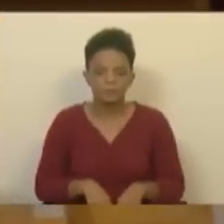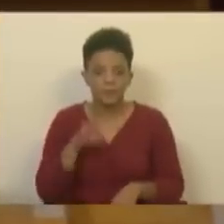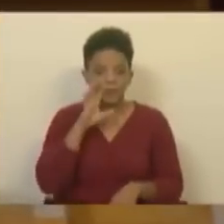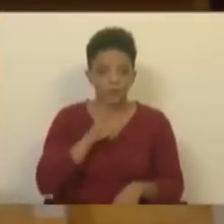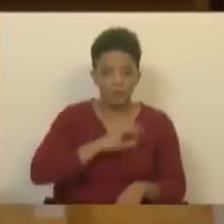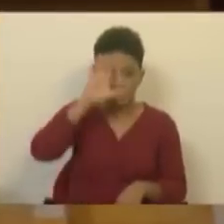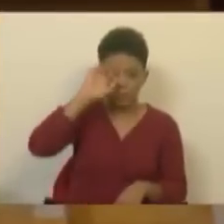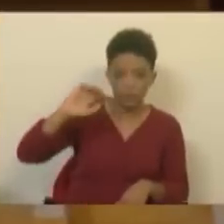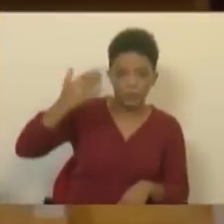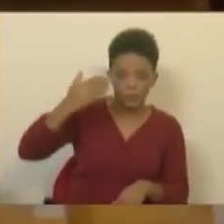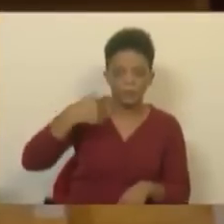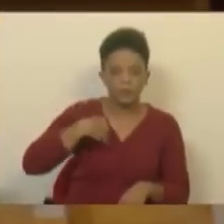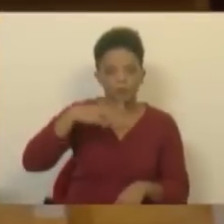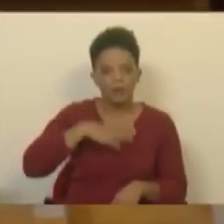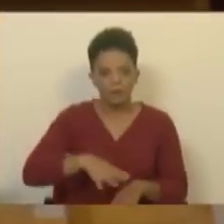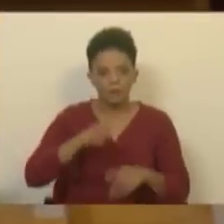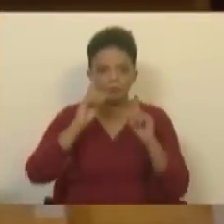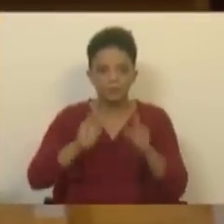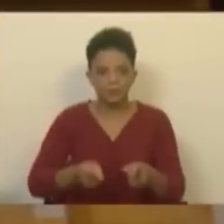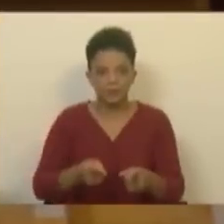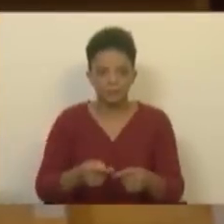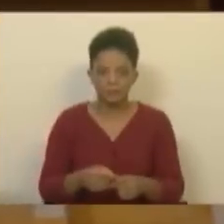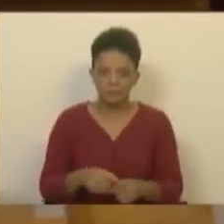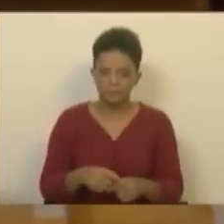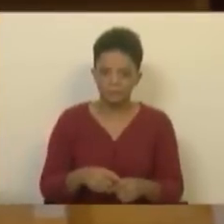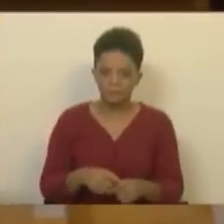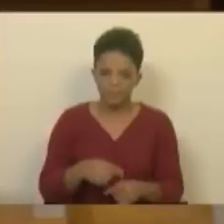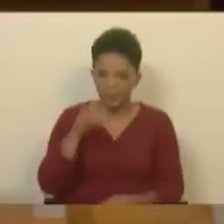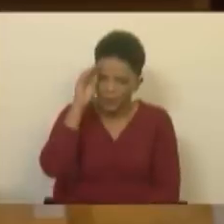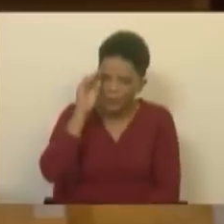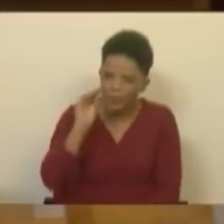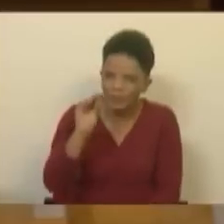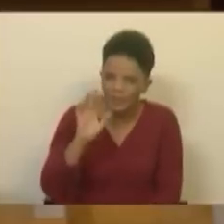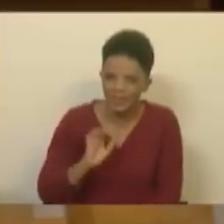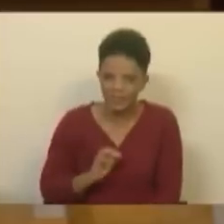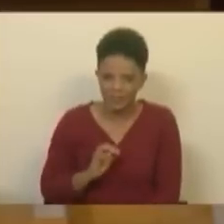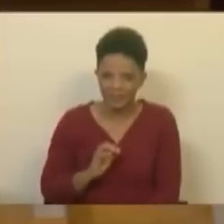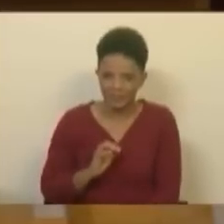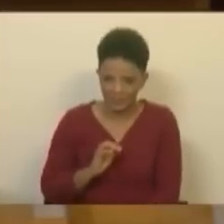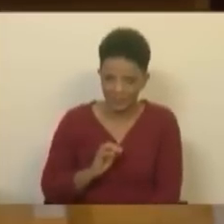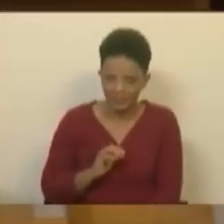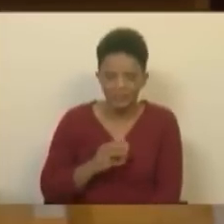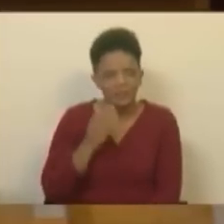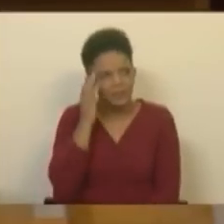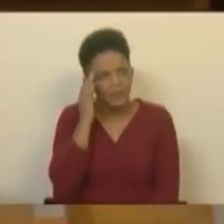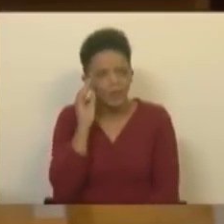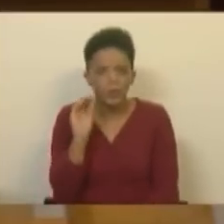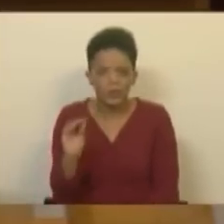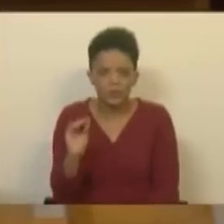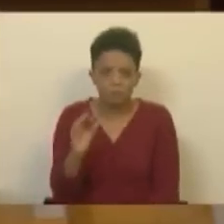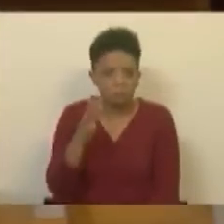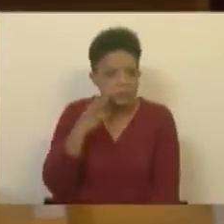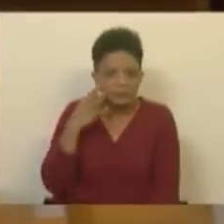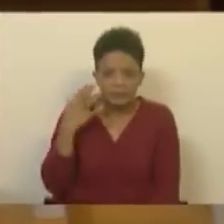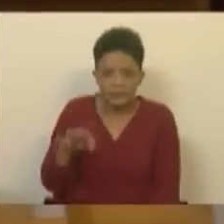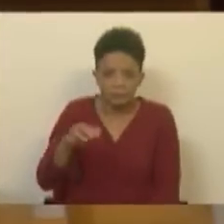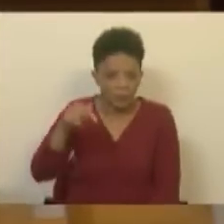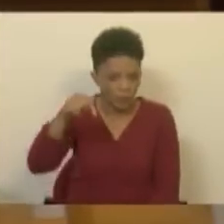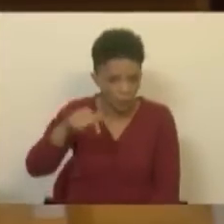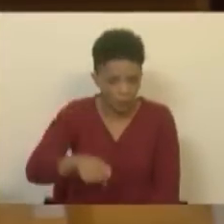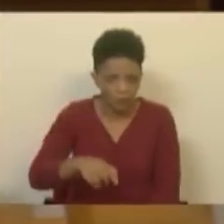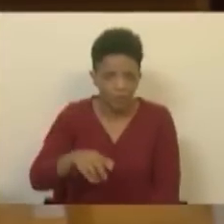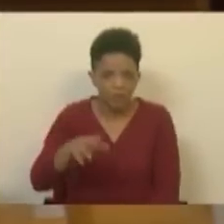primeiro ministro deixe-me começar por me dar um conselho e é um conselho simples que já hoje